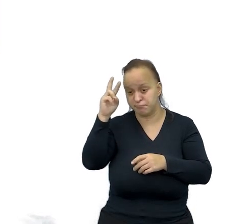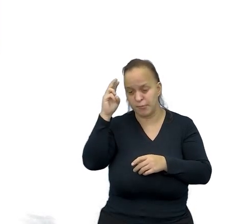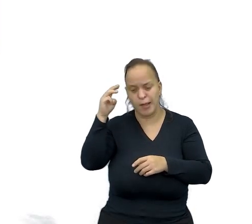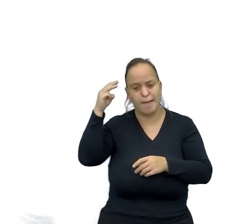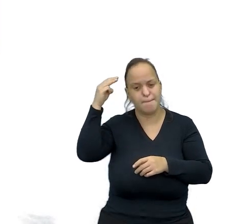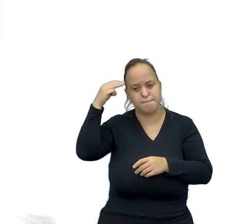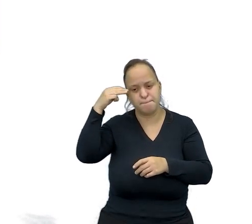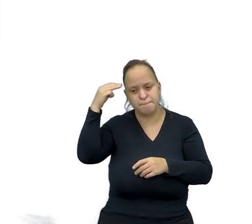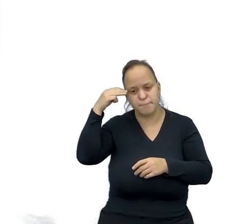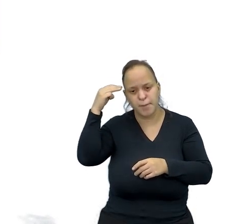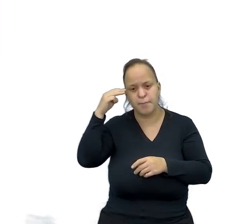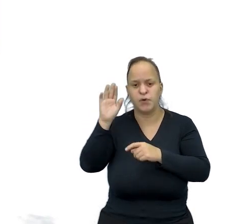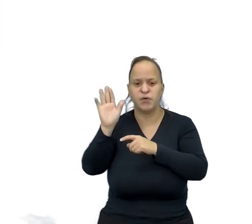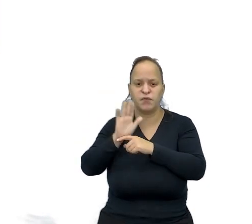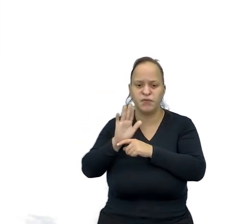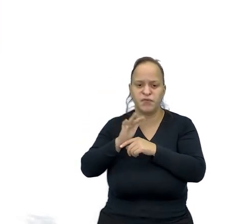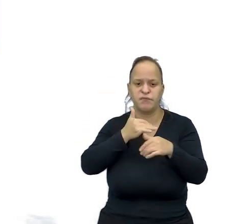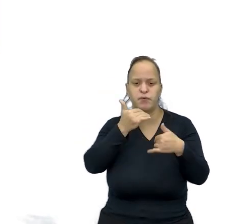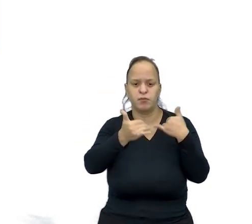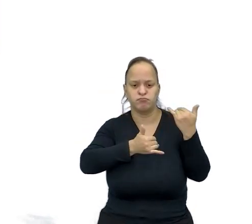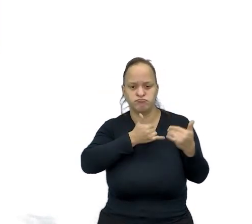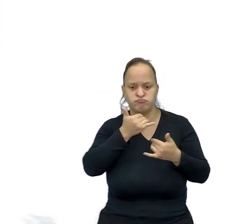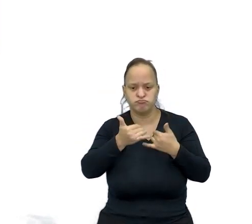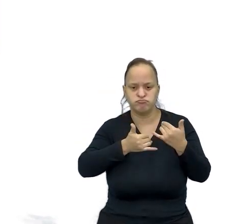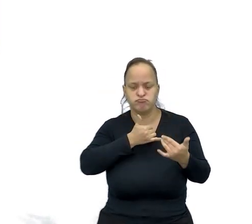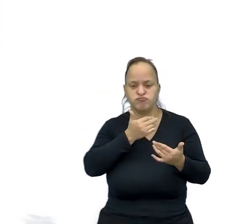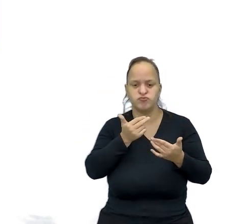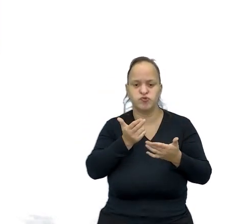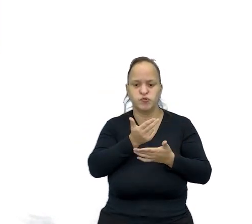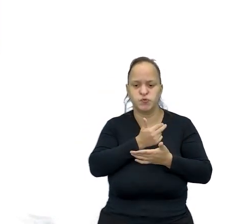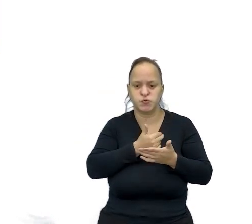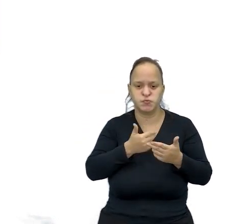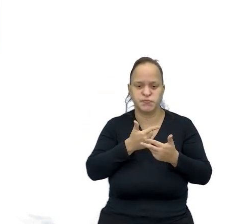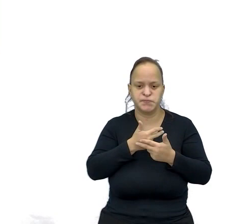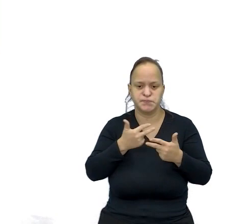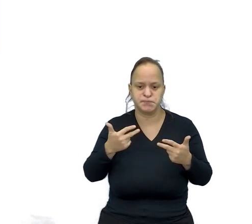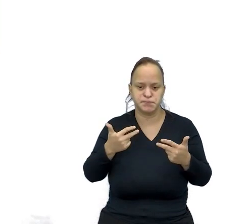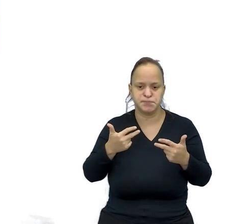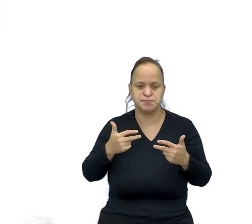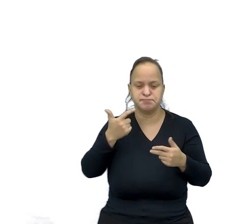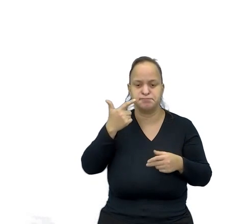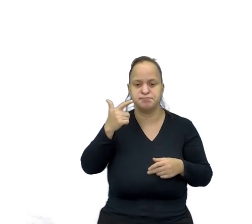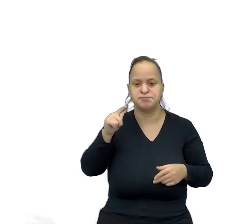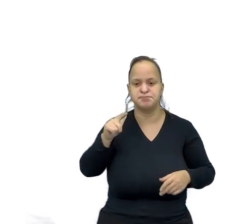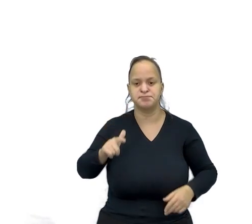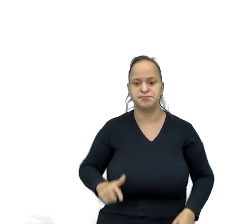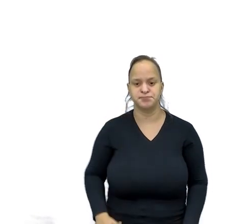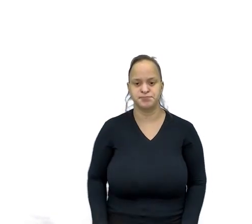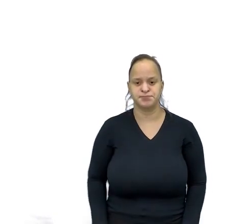deles, de brincadeiras, de filmes, de desenhos, e assim por diante. Próximo.